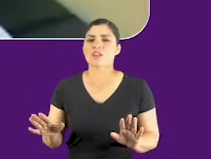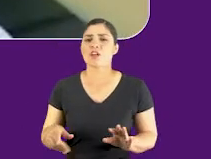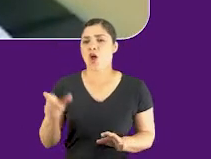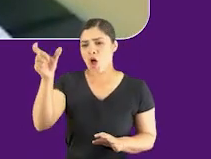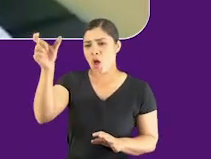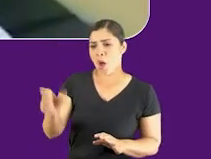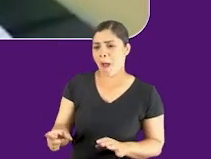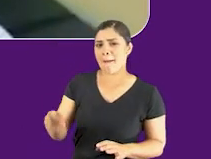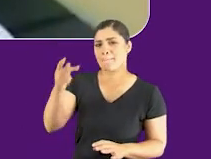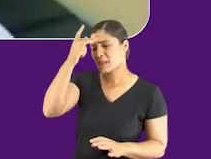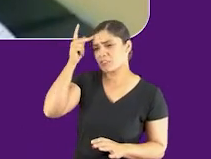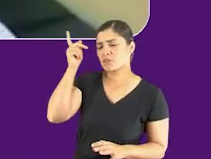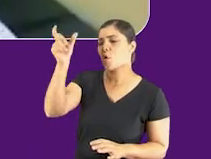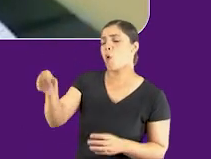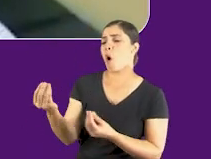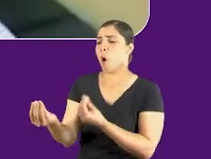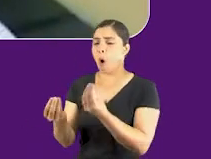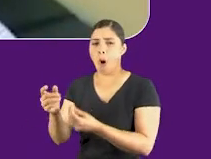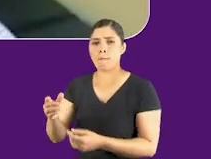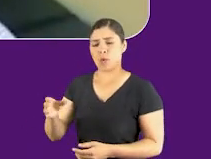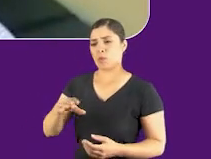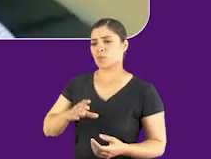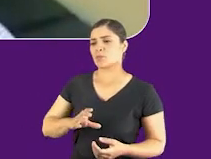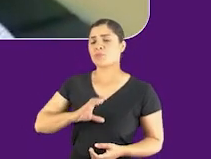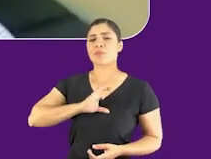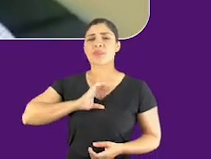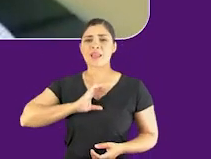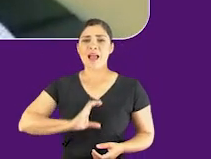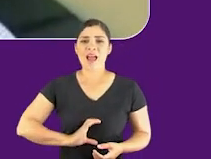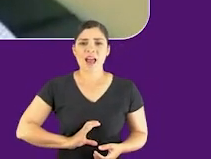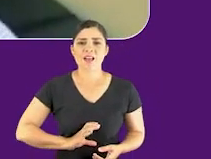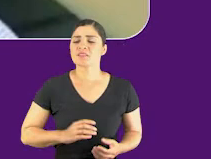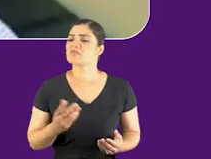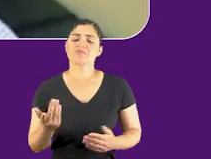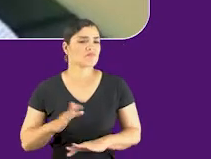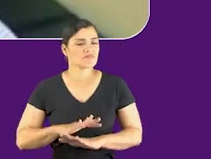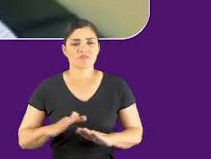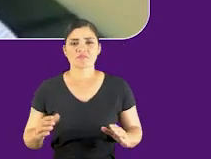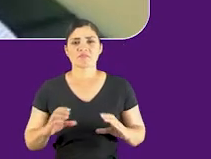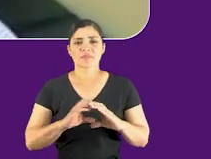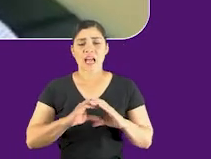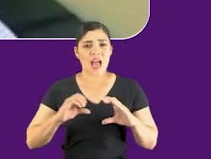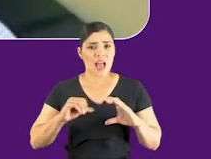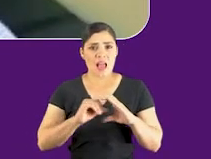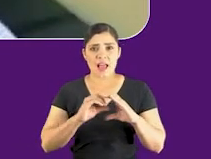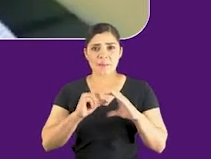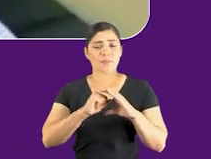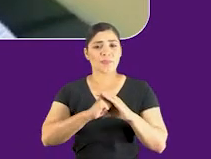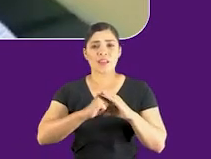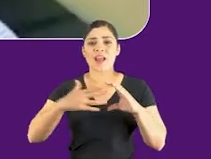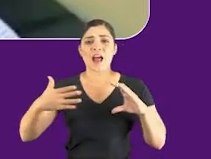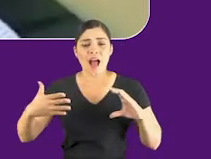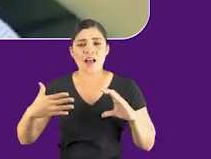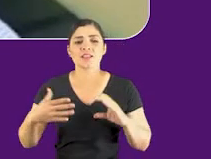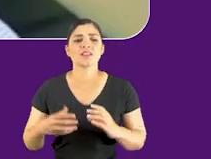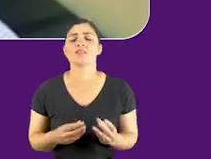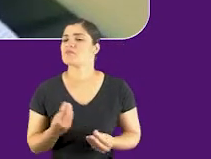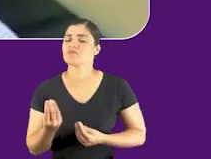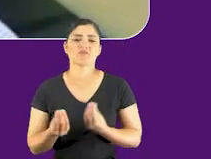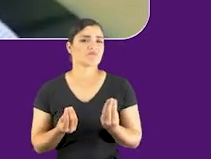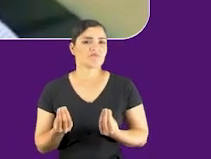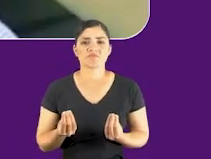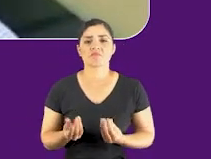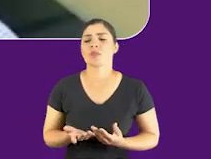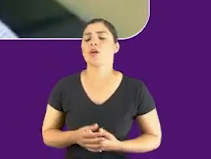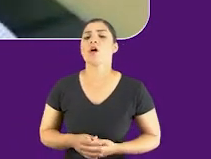tua atitude e quando você eu tenho uma atitude para